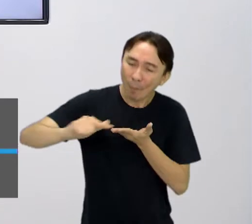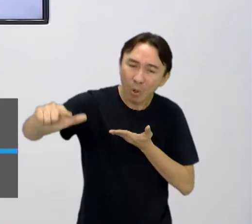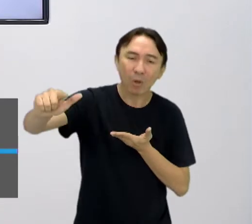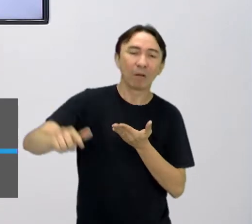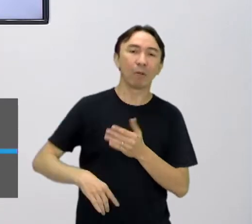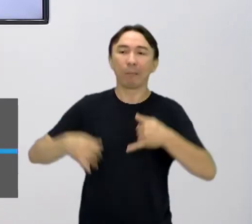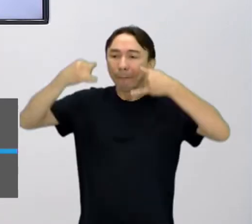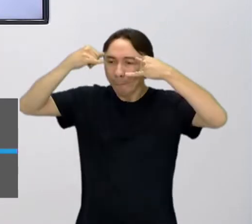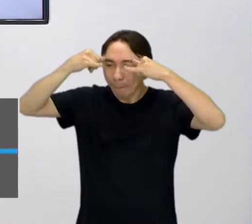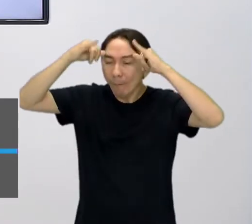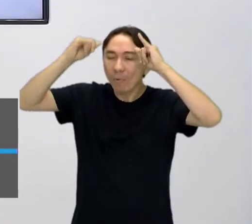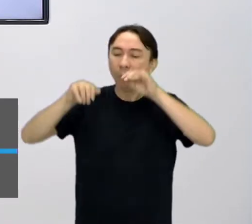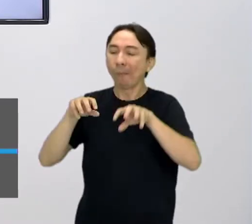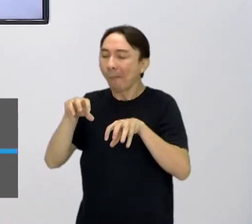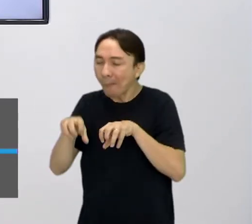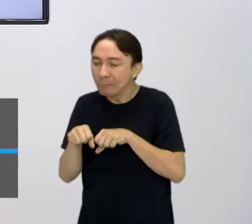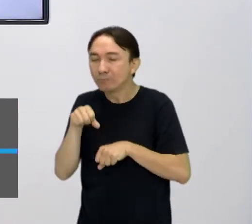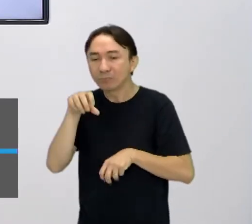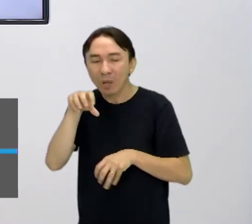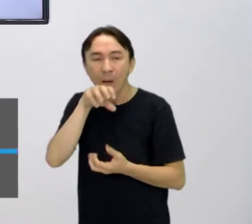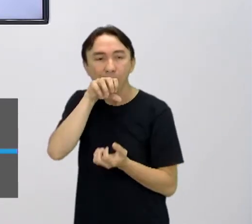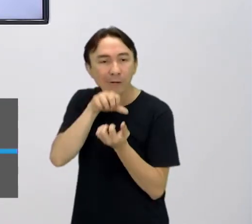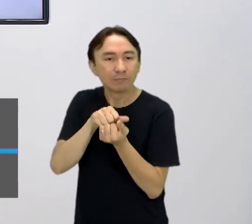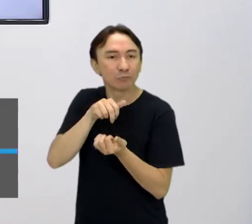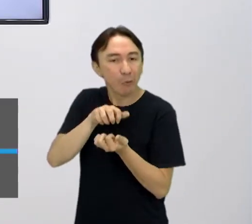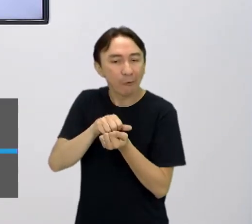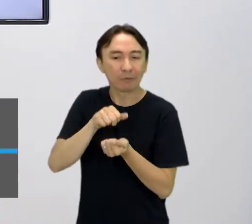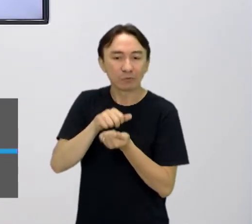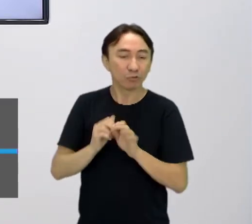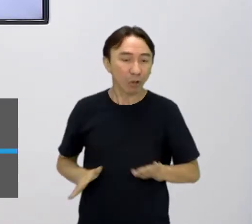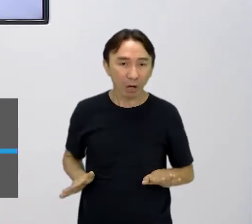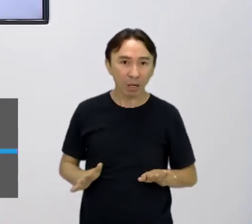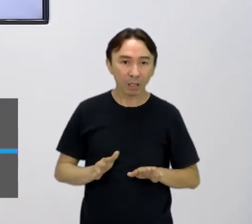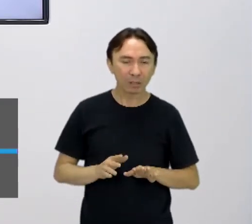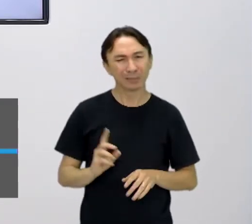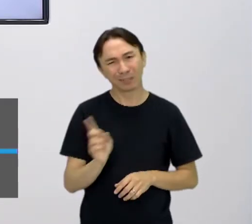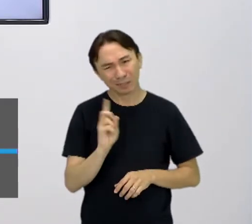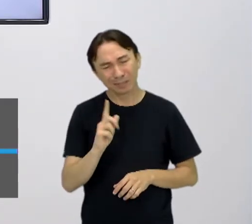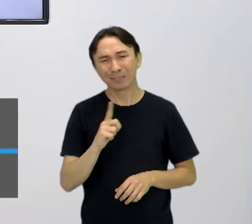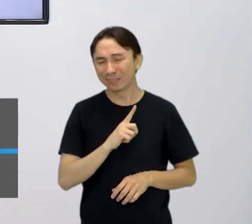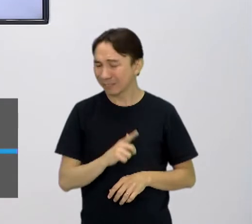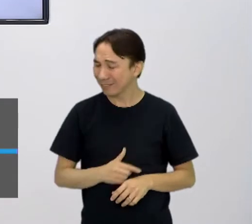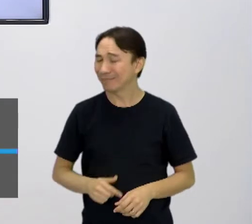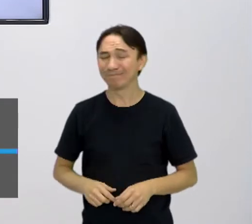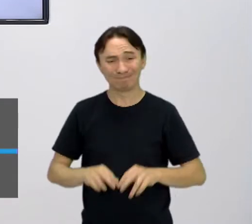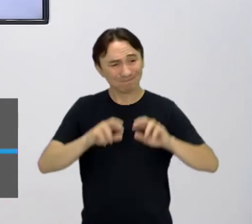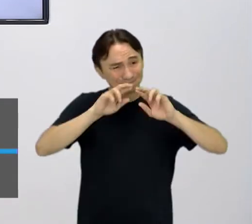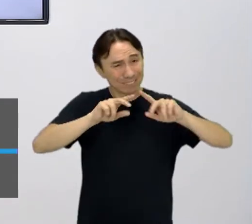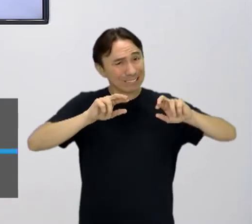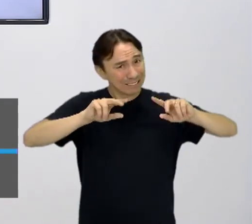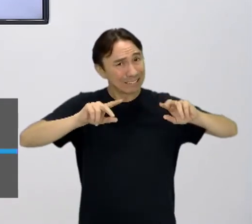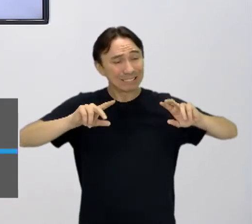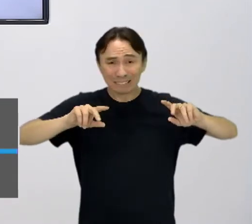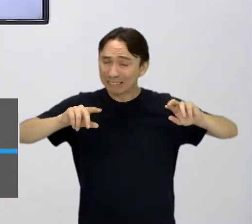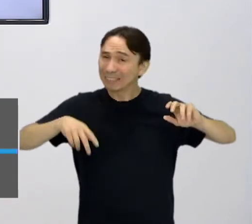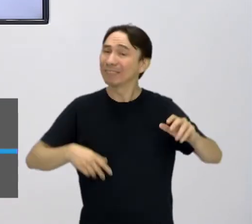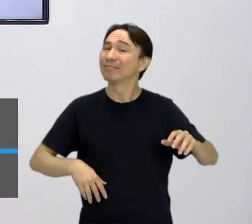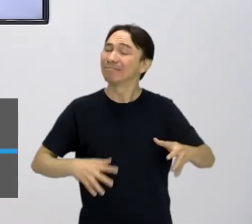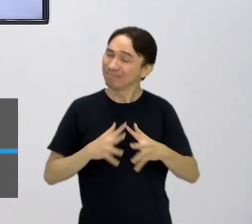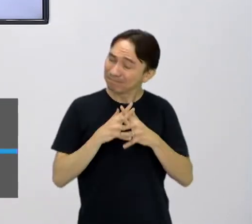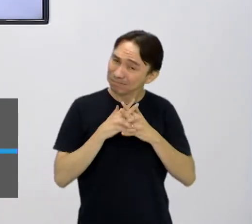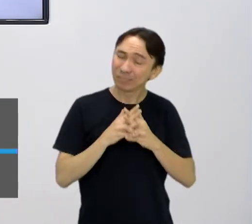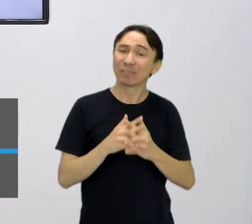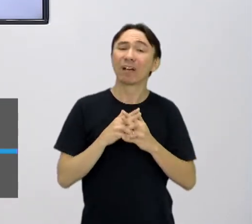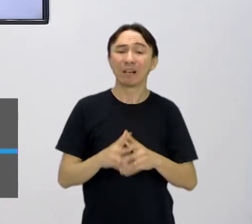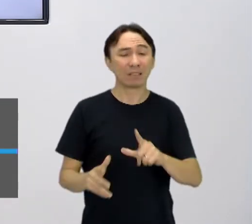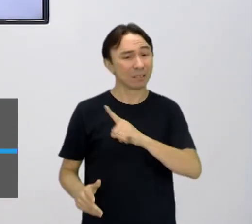virar colonial. Não é só isso. Né? Existe toda uma questão muito complexa e abrangente,